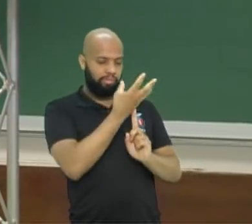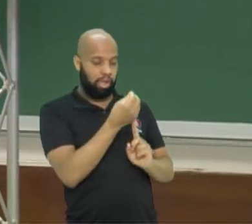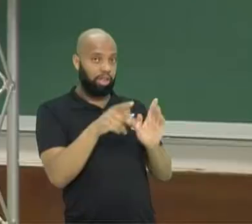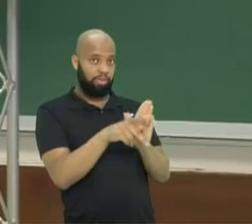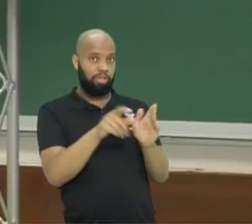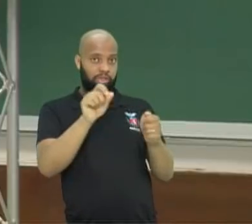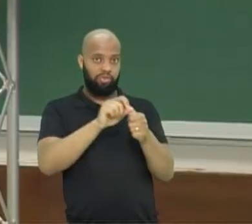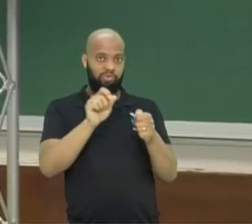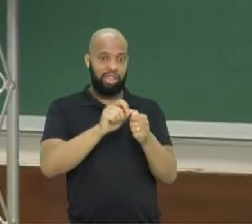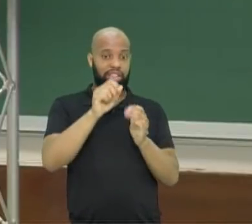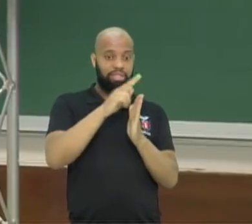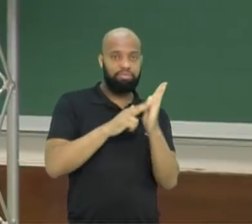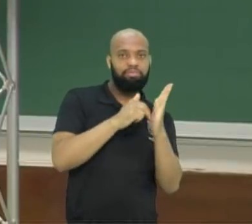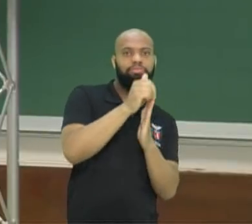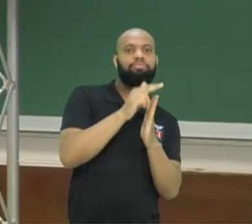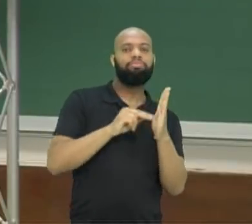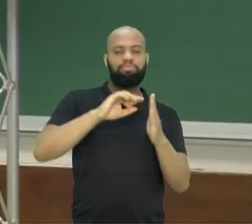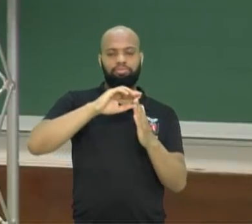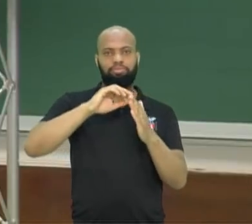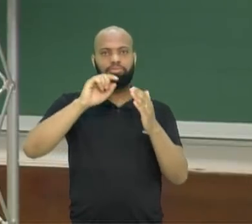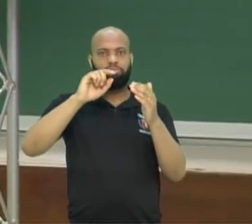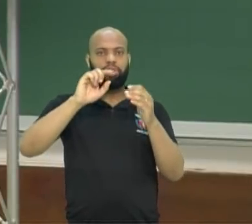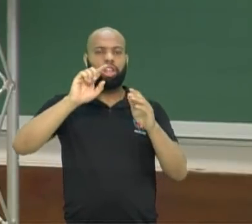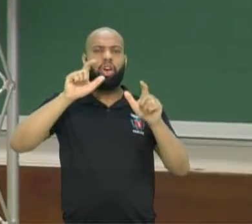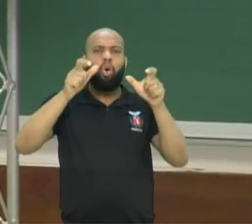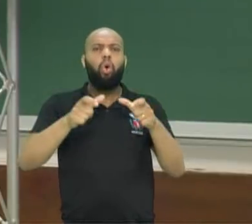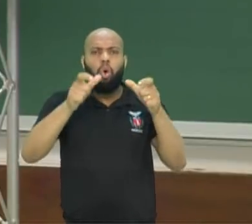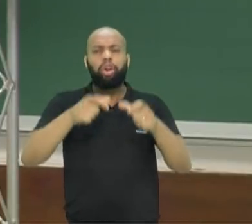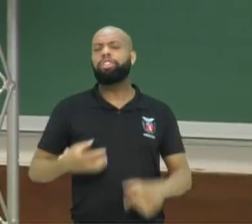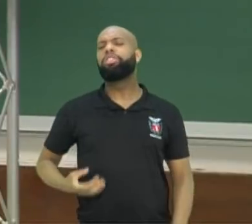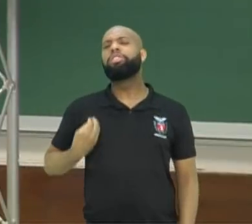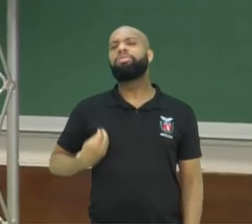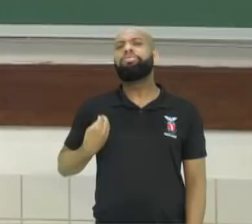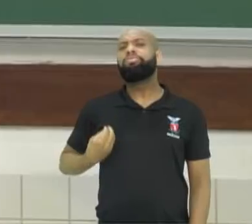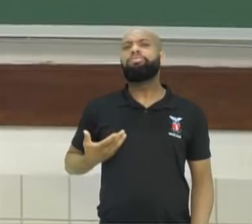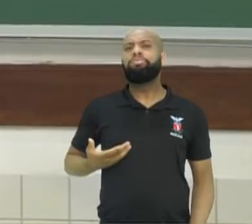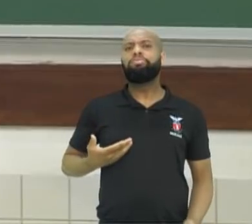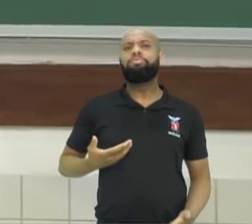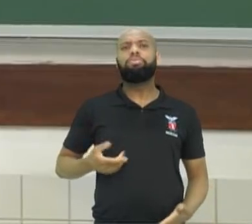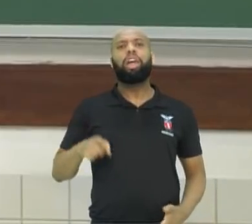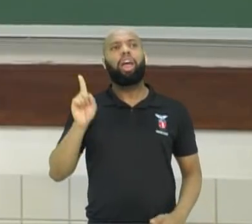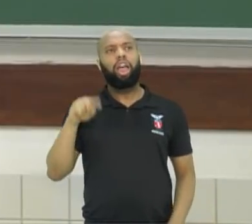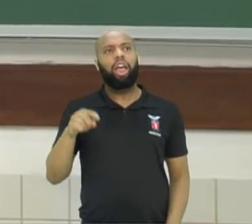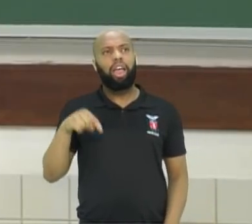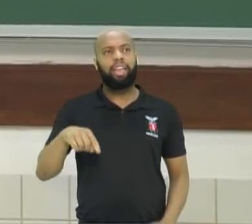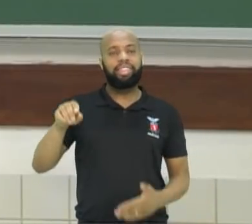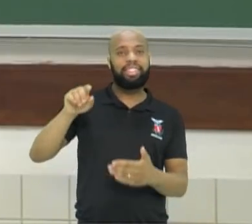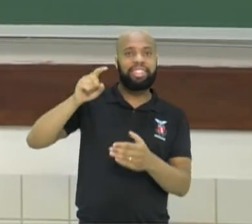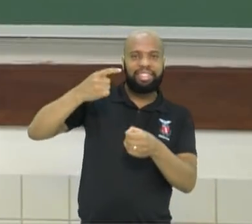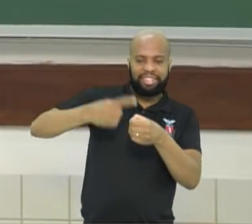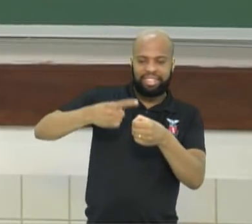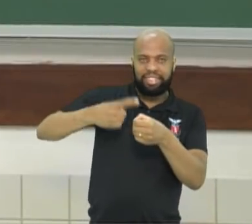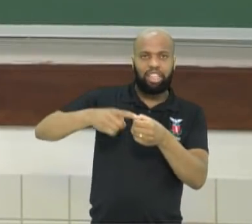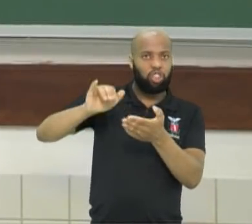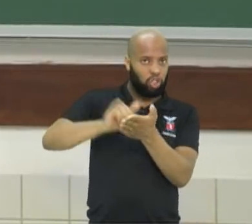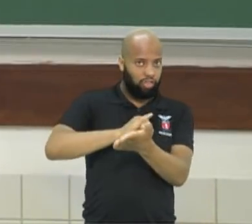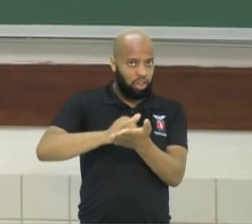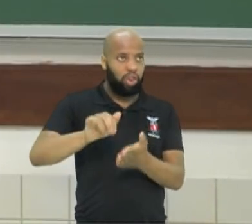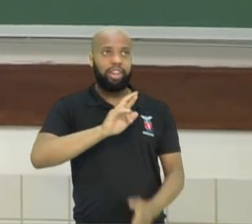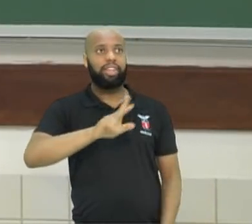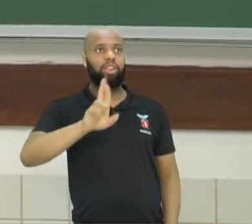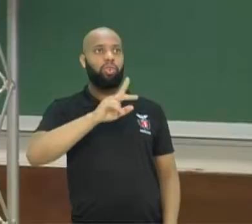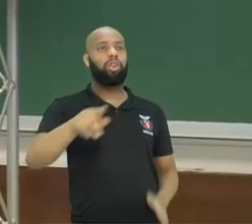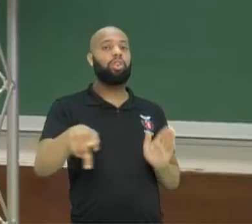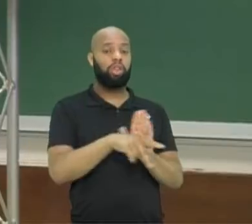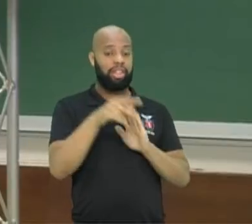achei lá, ó, Plastic Artist. De onde ele é? Ah, Nova York, será? Certo isso? Não, ó, ele